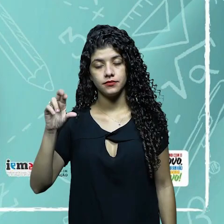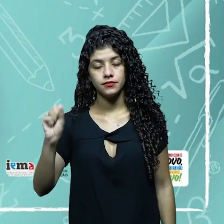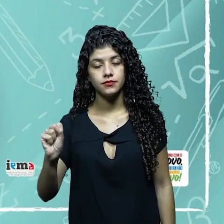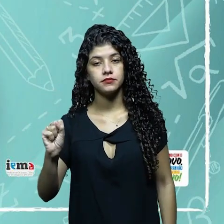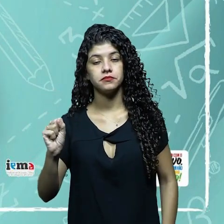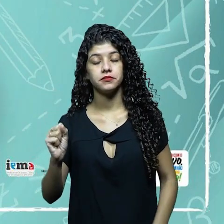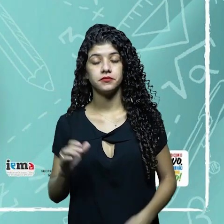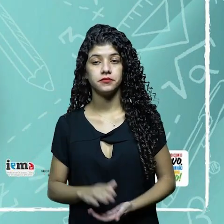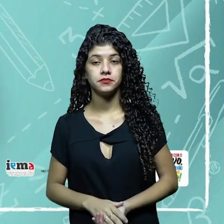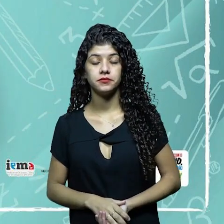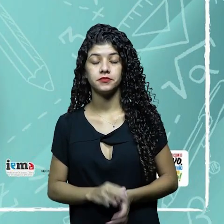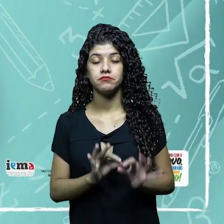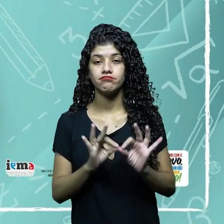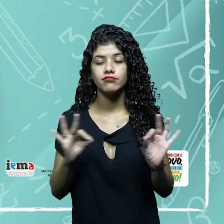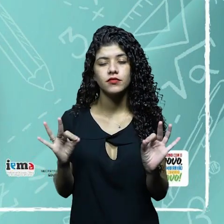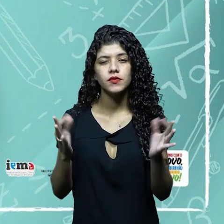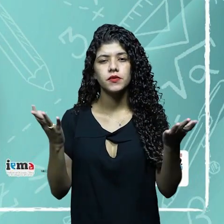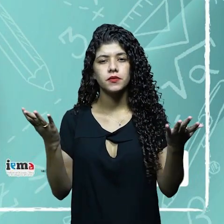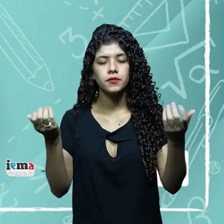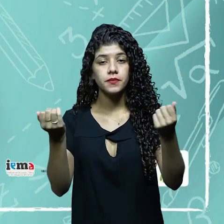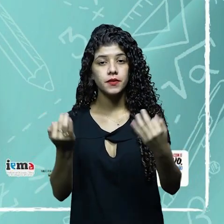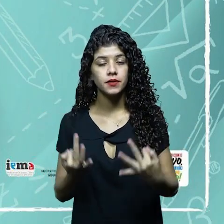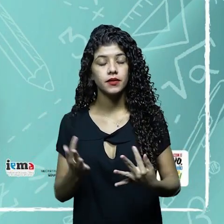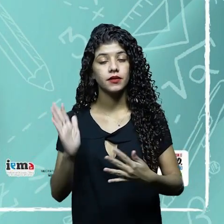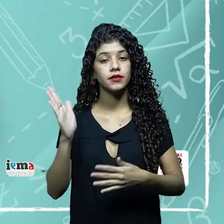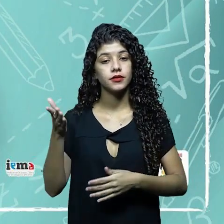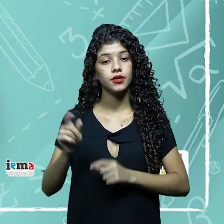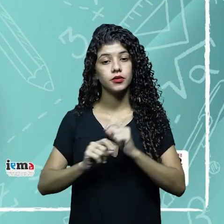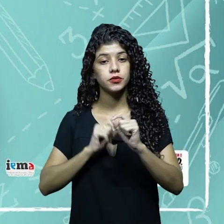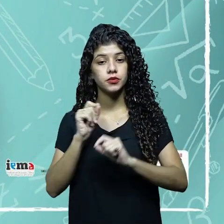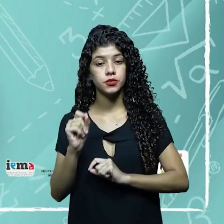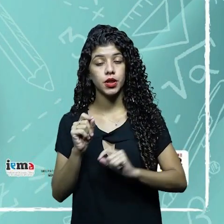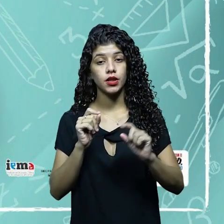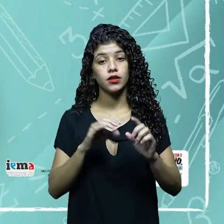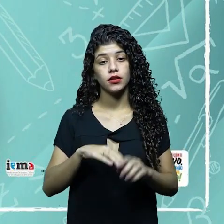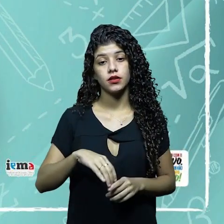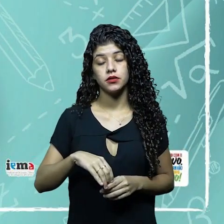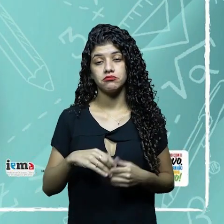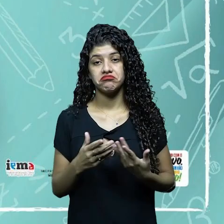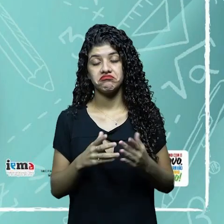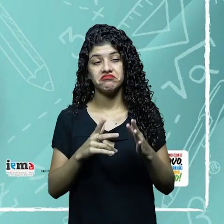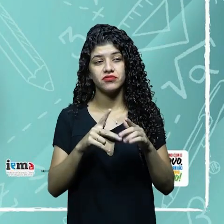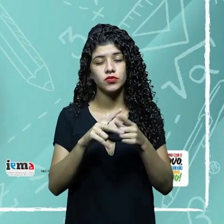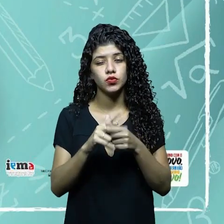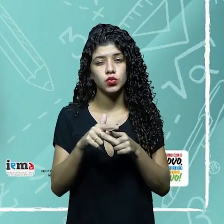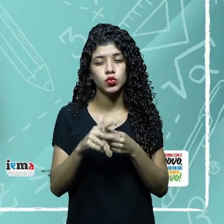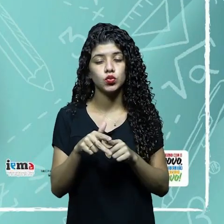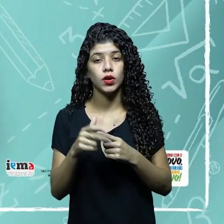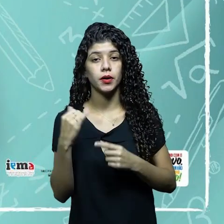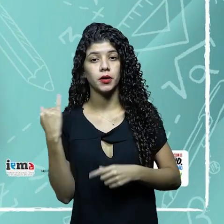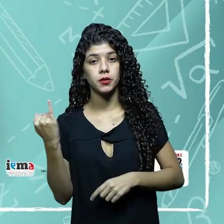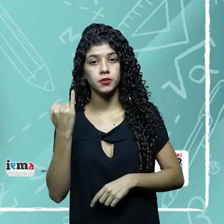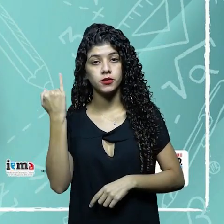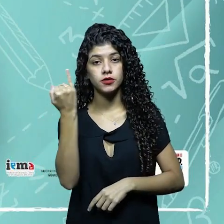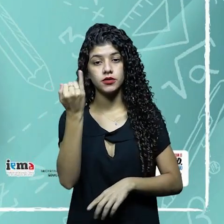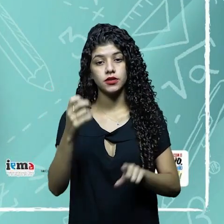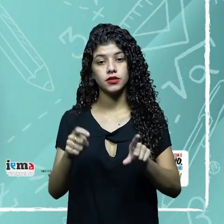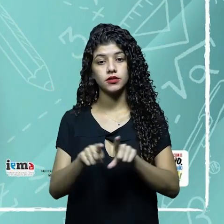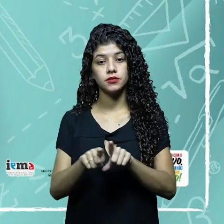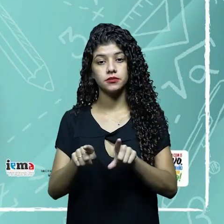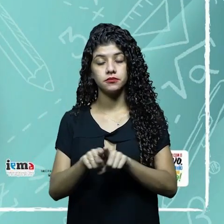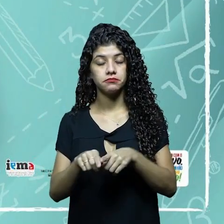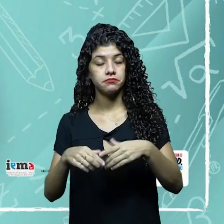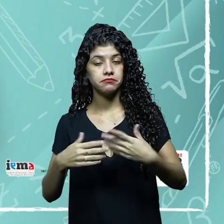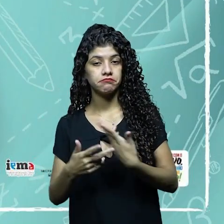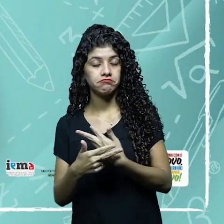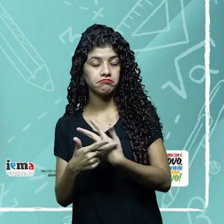vocês, né, as leias são configurações, né, importantes, assim como os pontos de